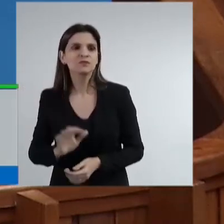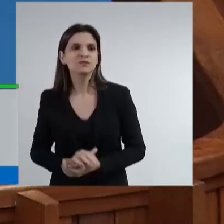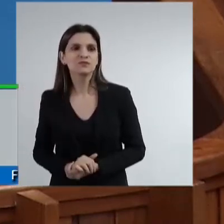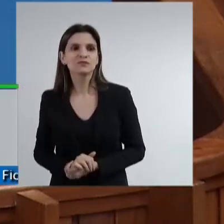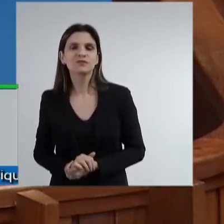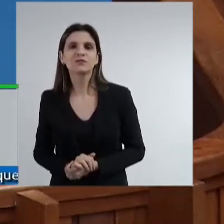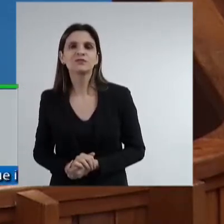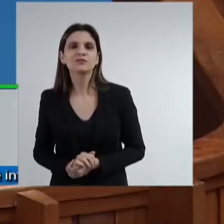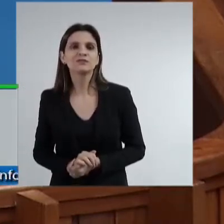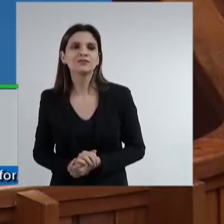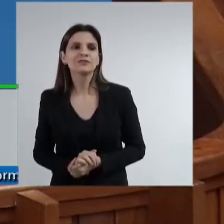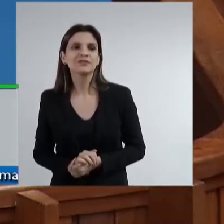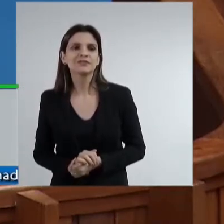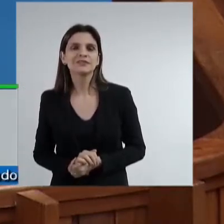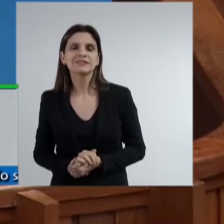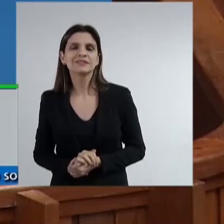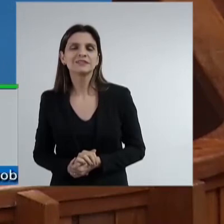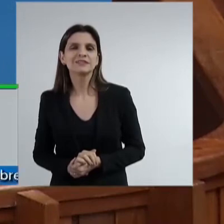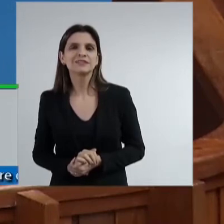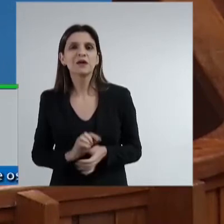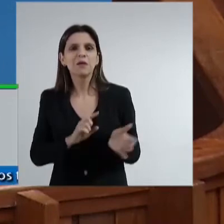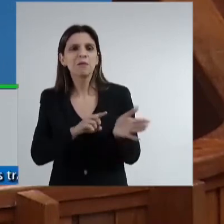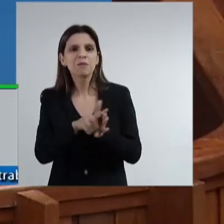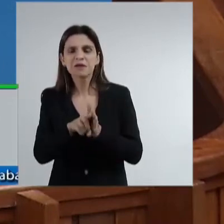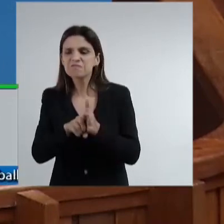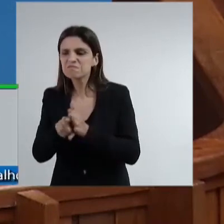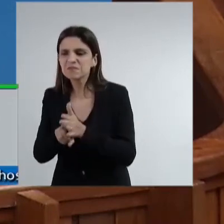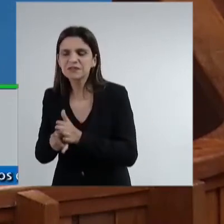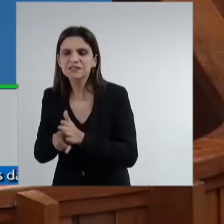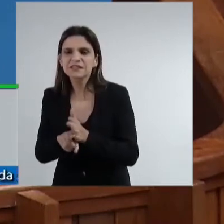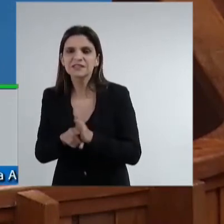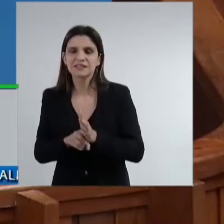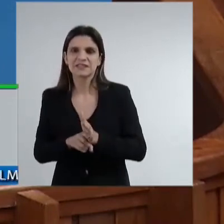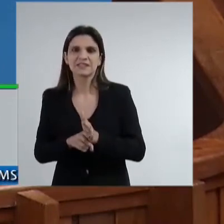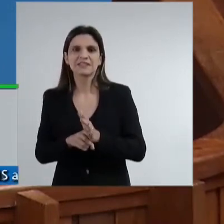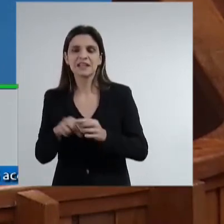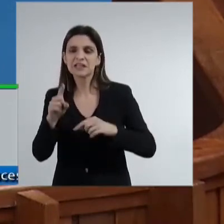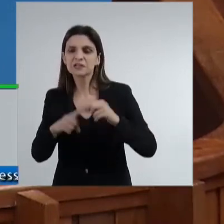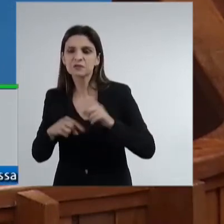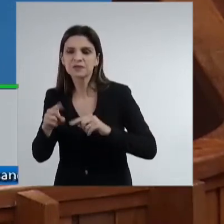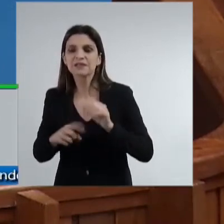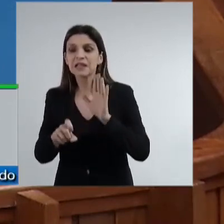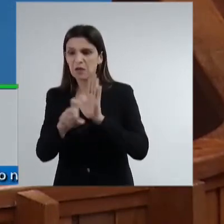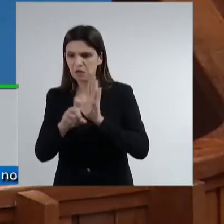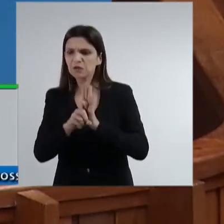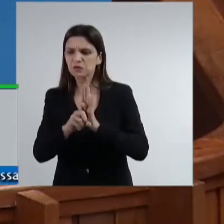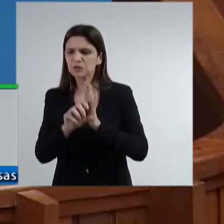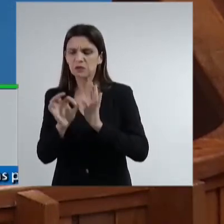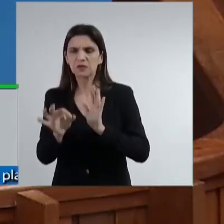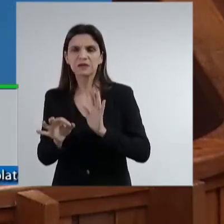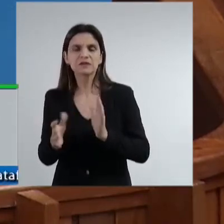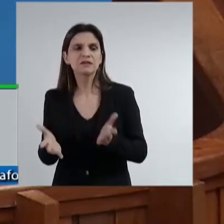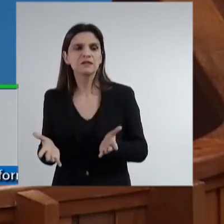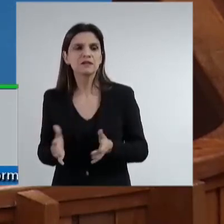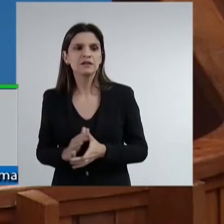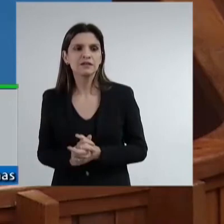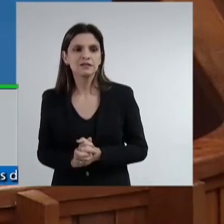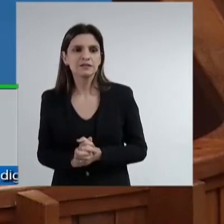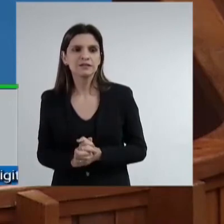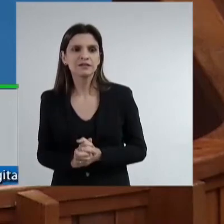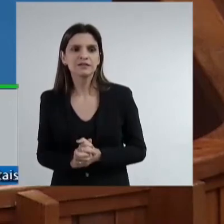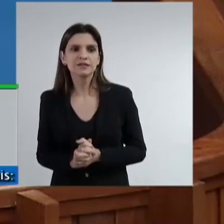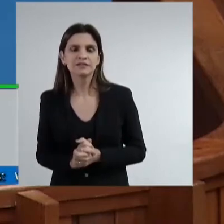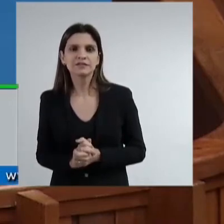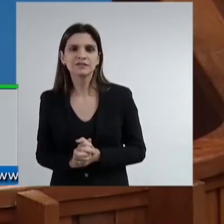a análise se o material é droga, você já utiliza o Instituto de Perícia do Mato Grosso do Sul. Você guarda